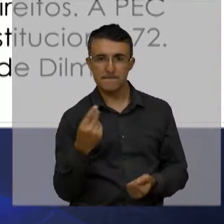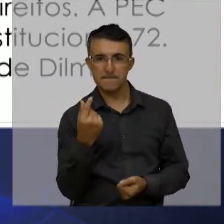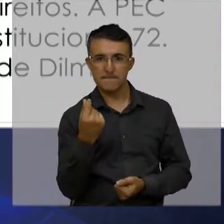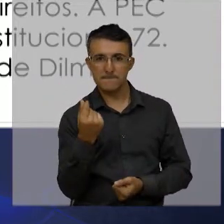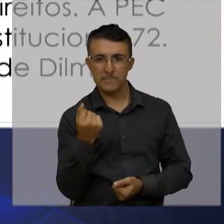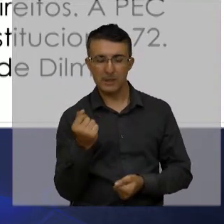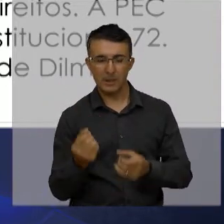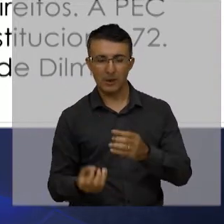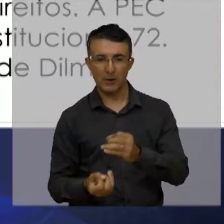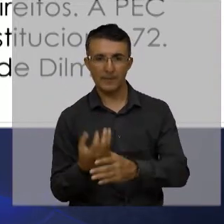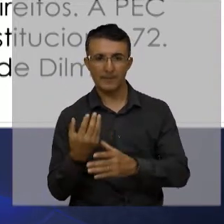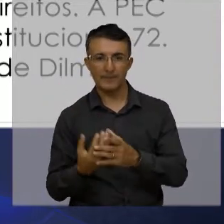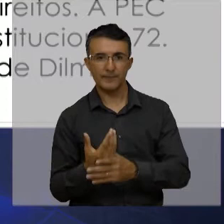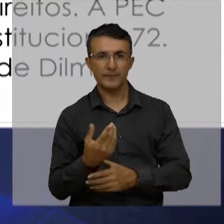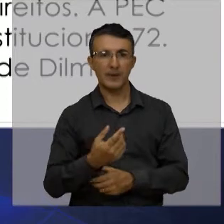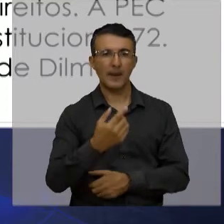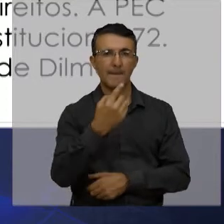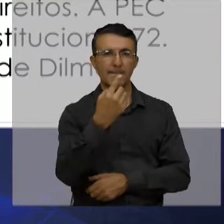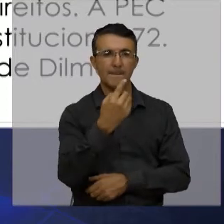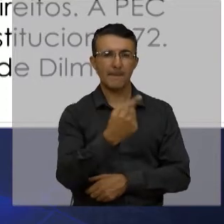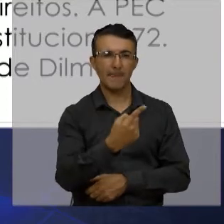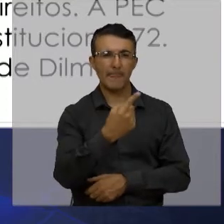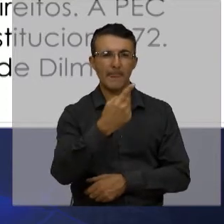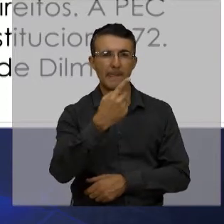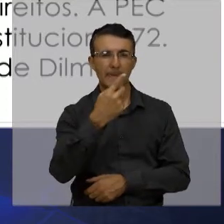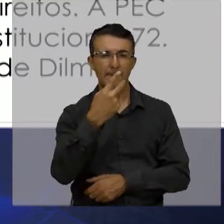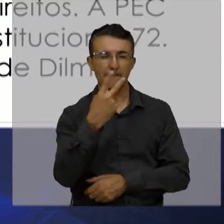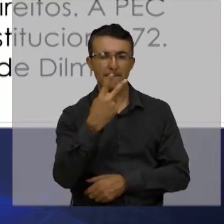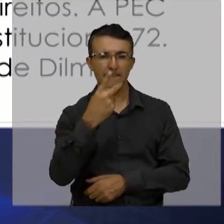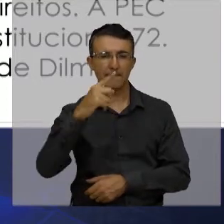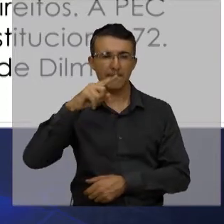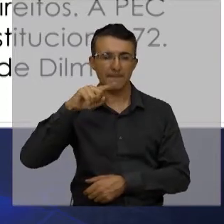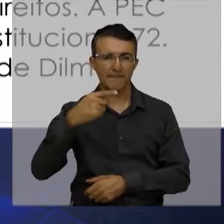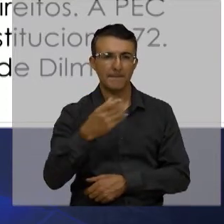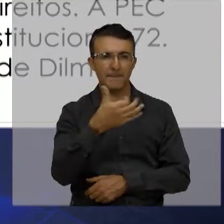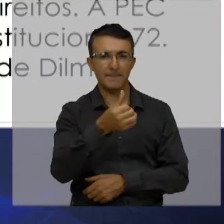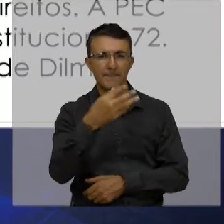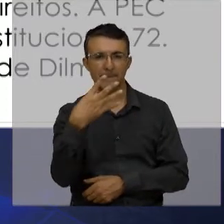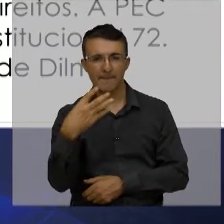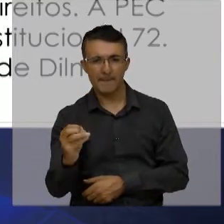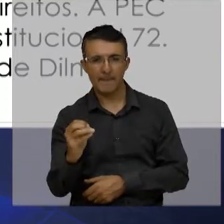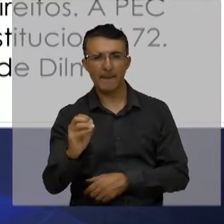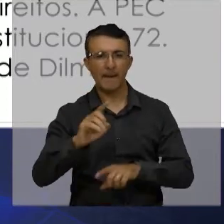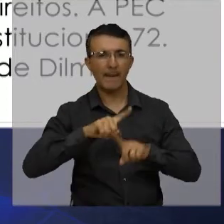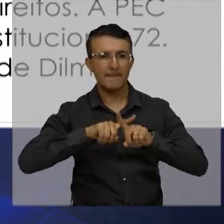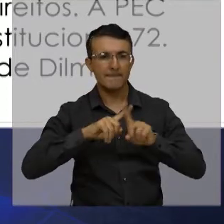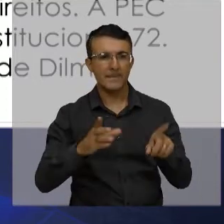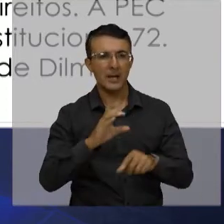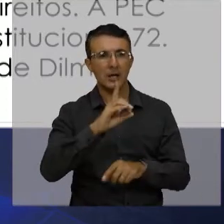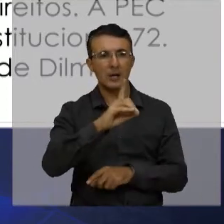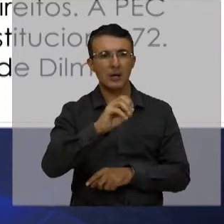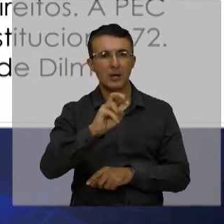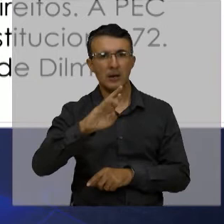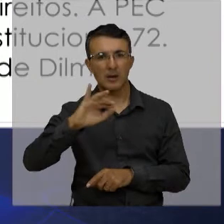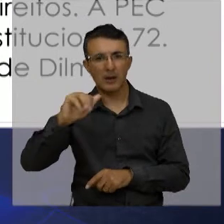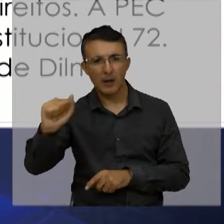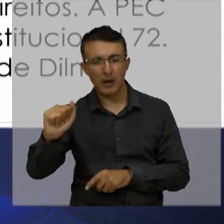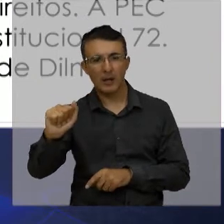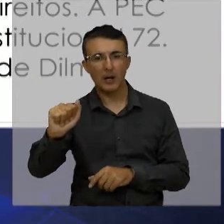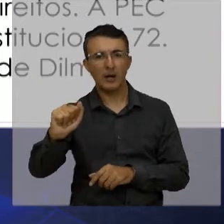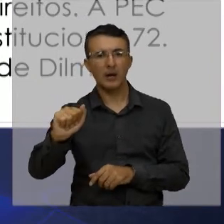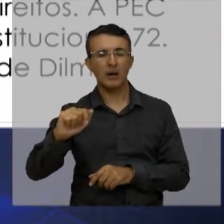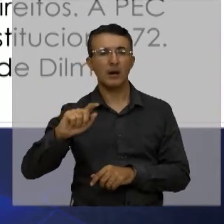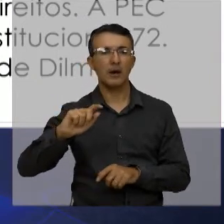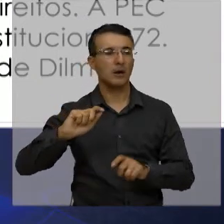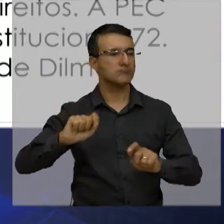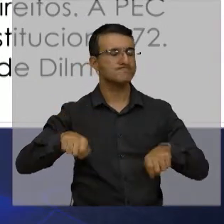Lei 12.640, e, infelizmente, o Dória ele não está dando